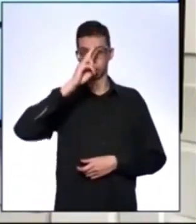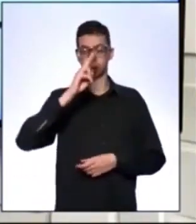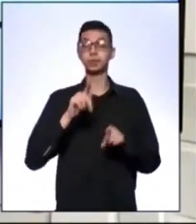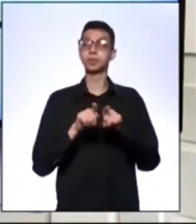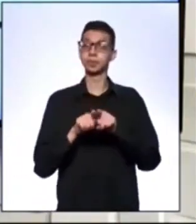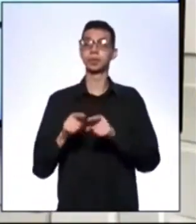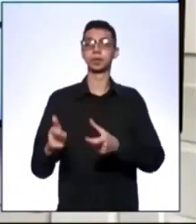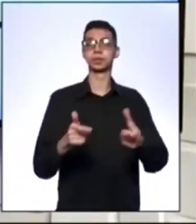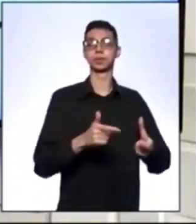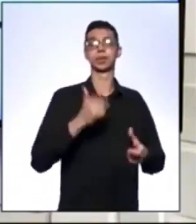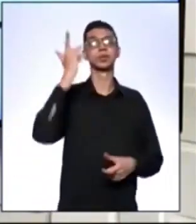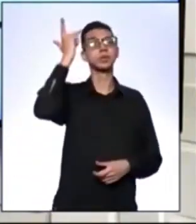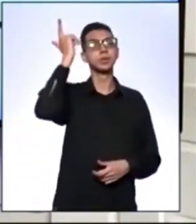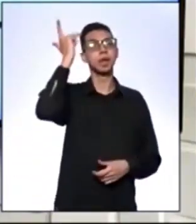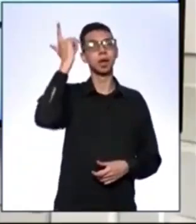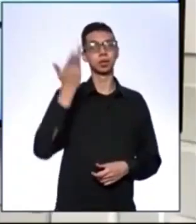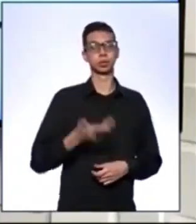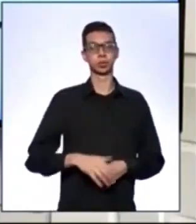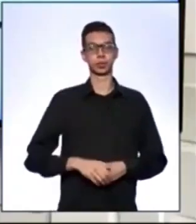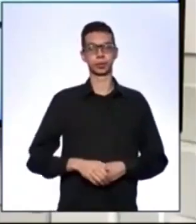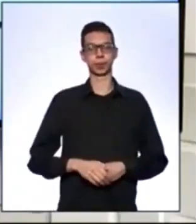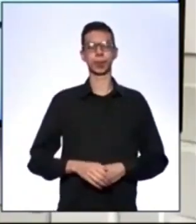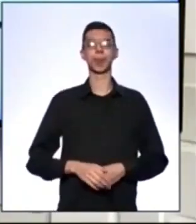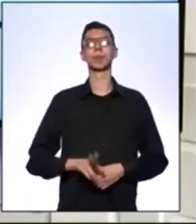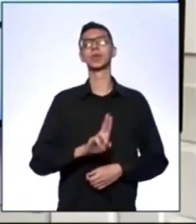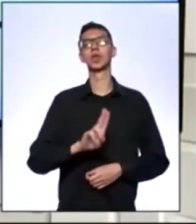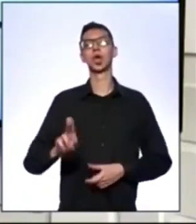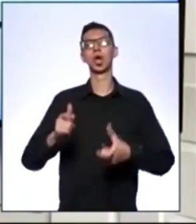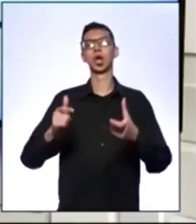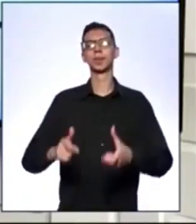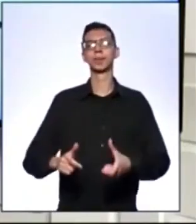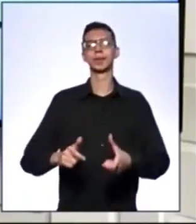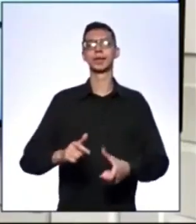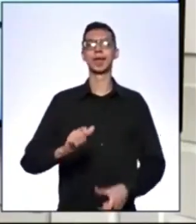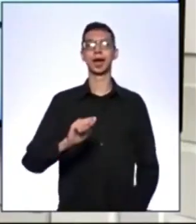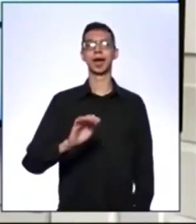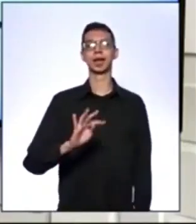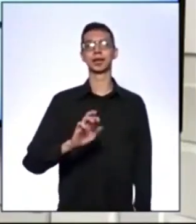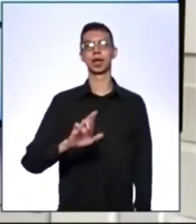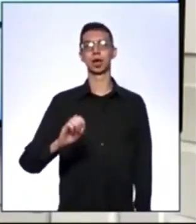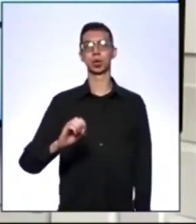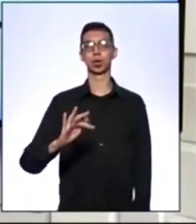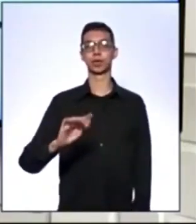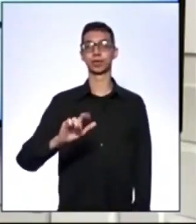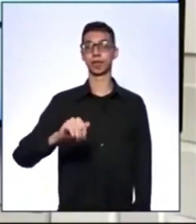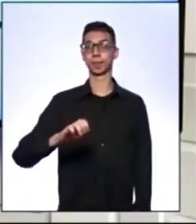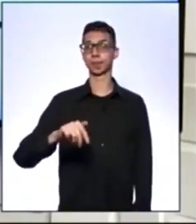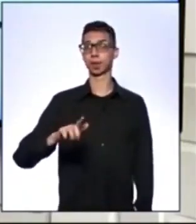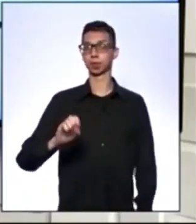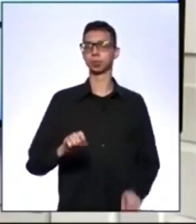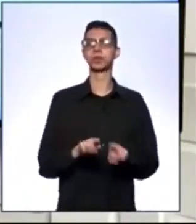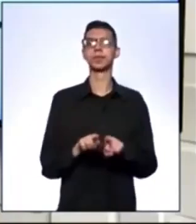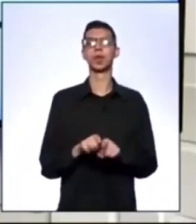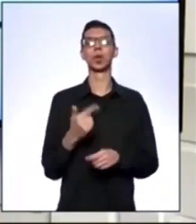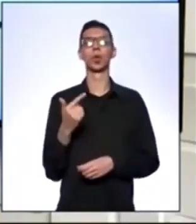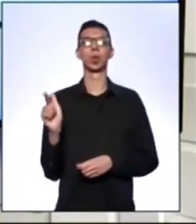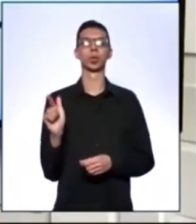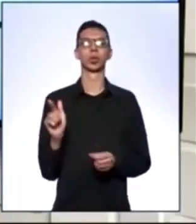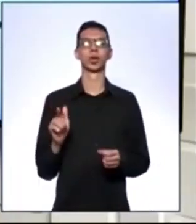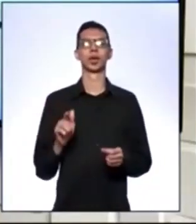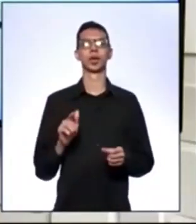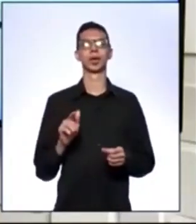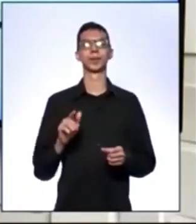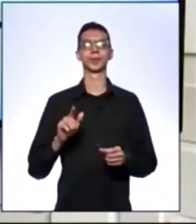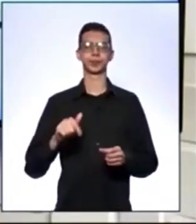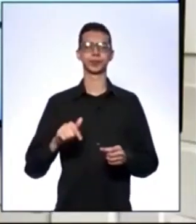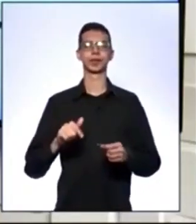naturais, o aterro do Flamengo, a Baía da Guanabara, o Cristo Redentor construindo a